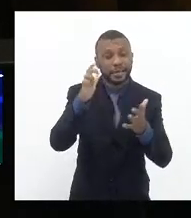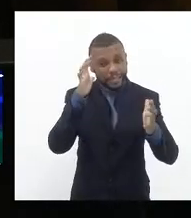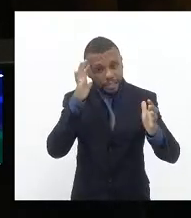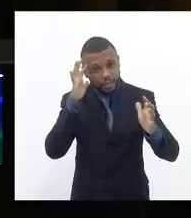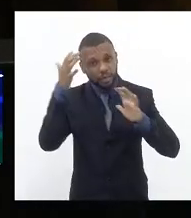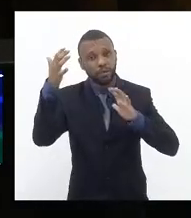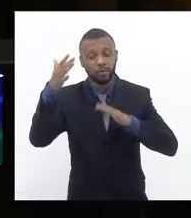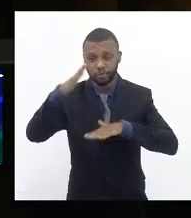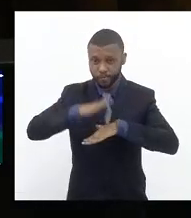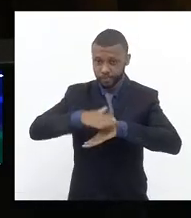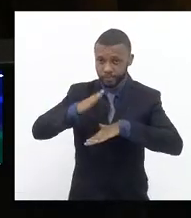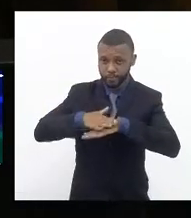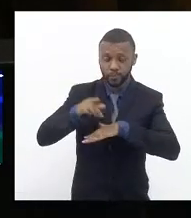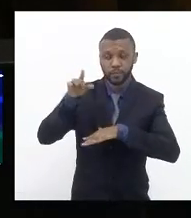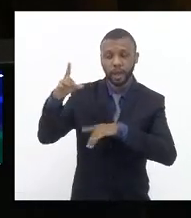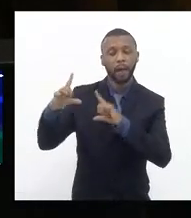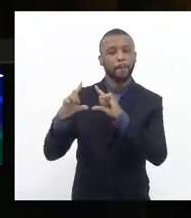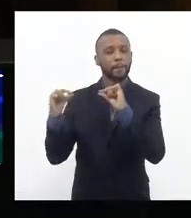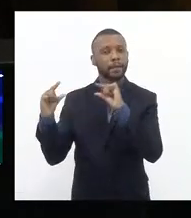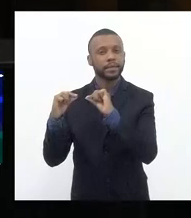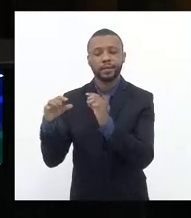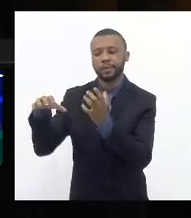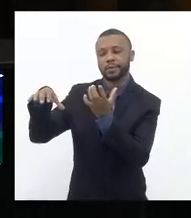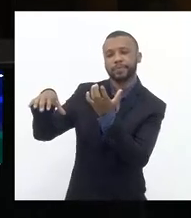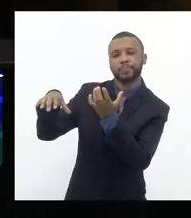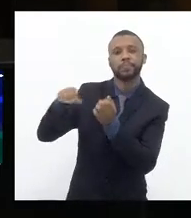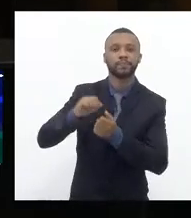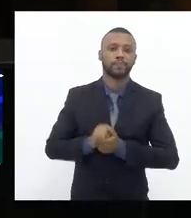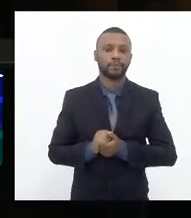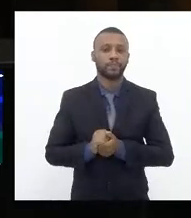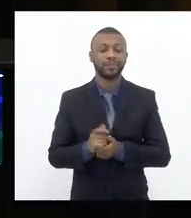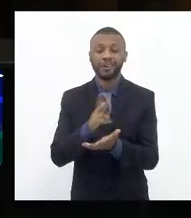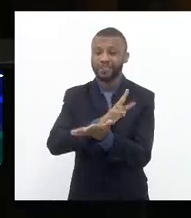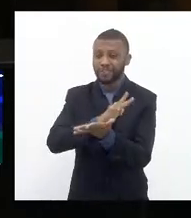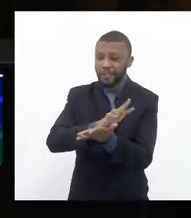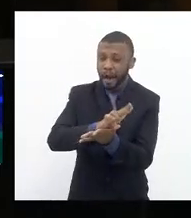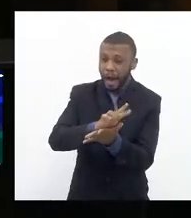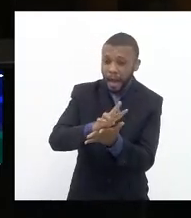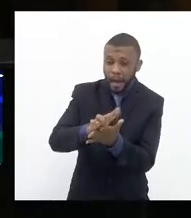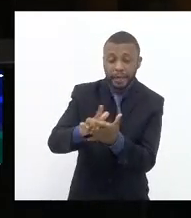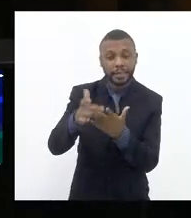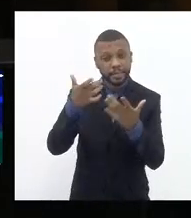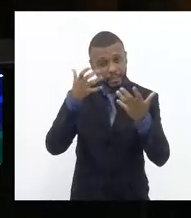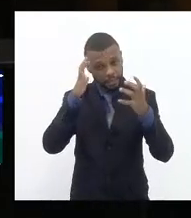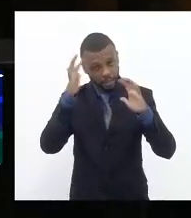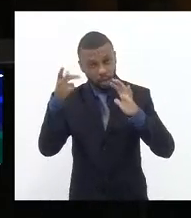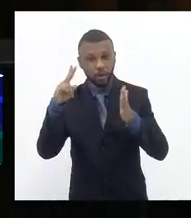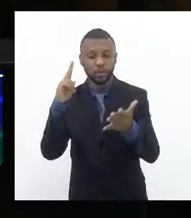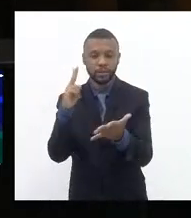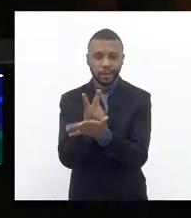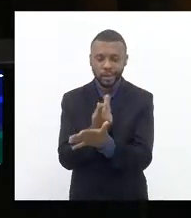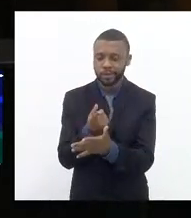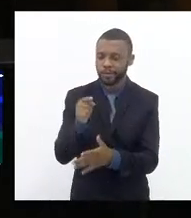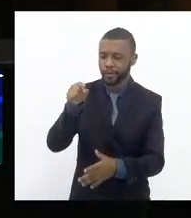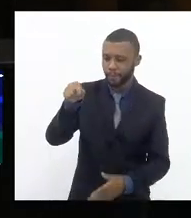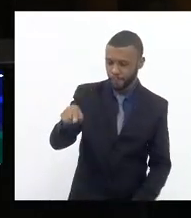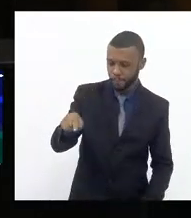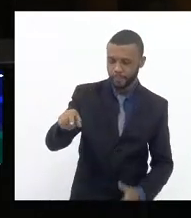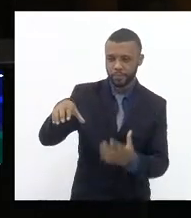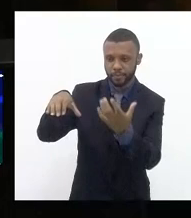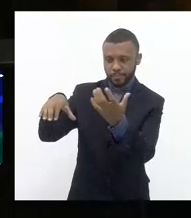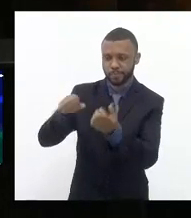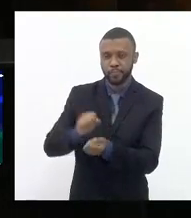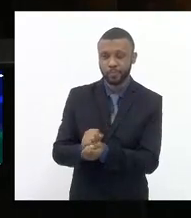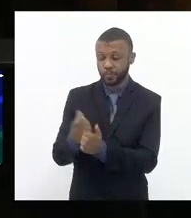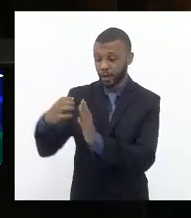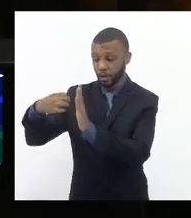por Brasília, várias decisões tomadas no Palácio do Planalto, no Congresso Nacional, que vem